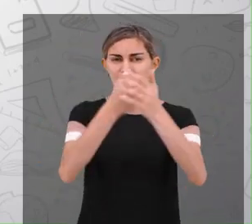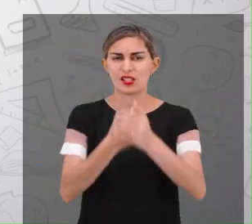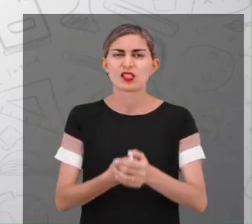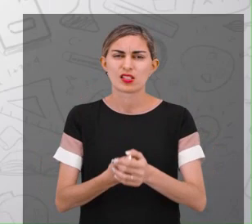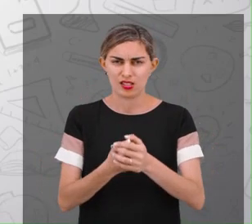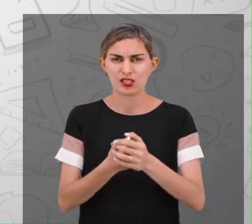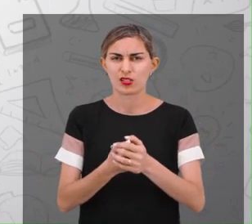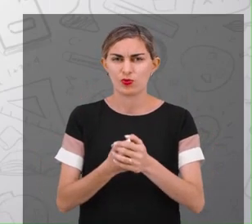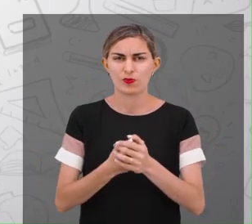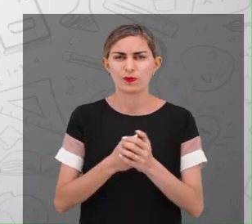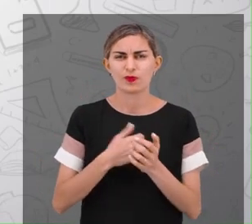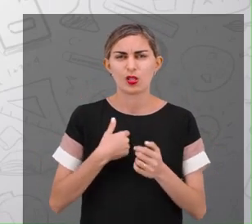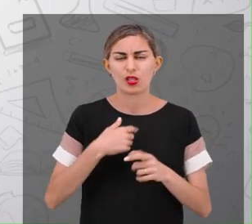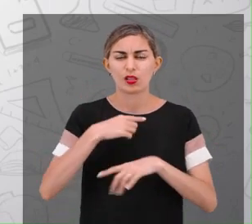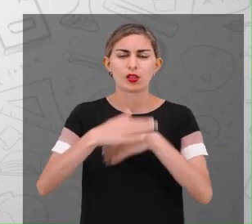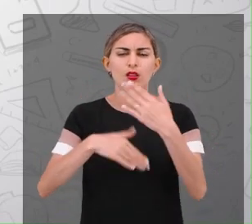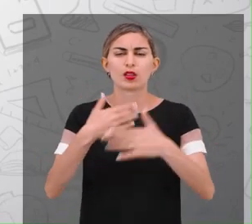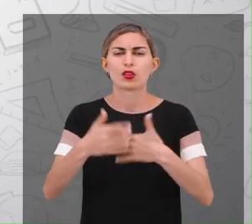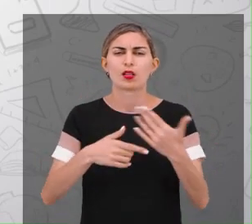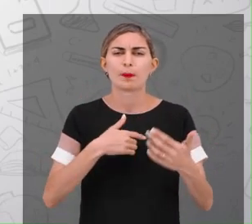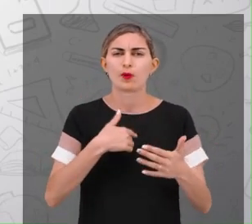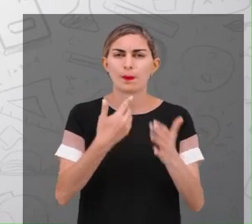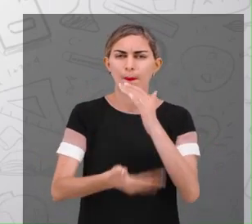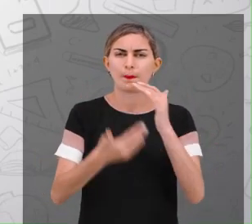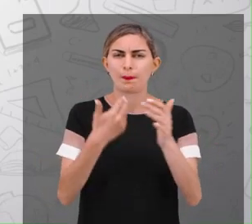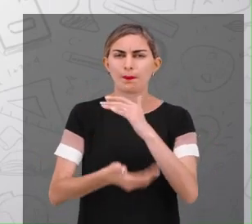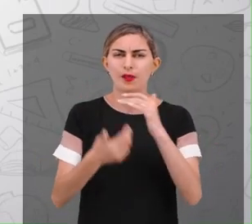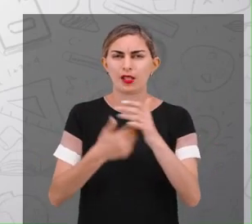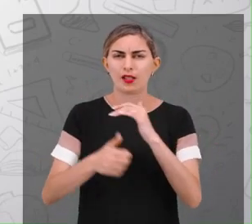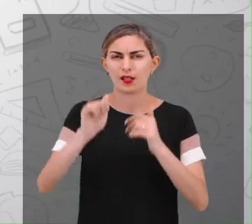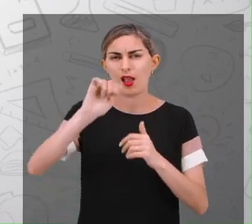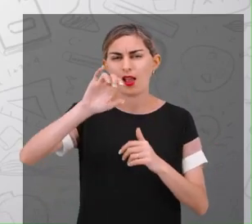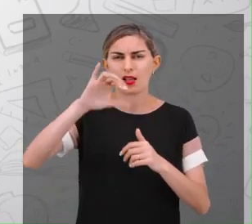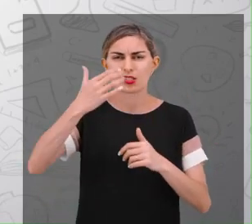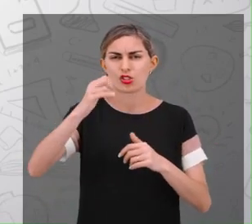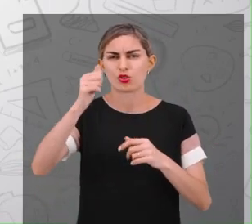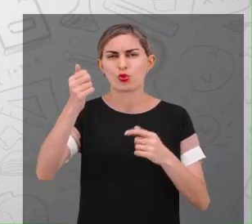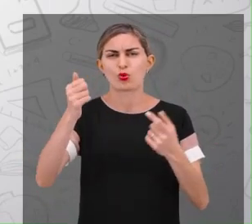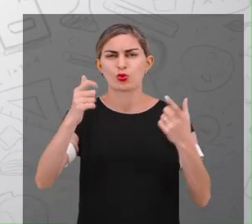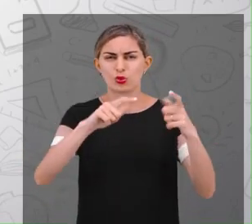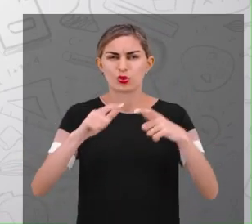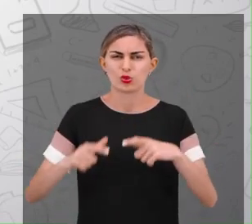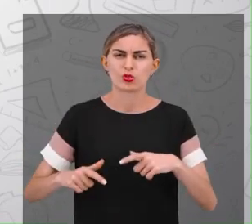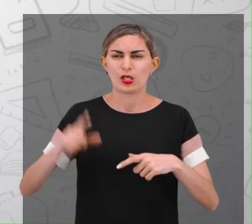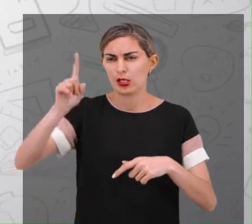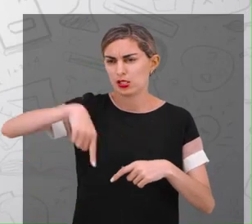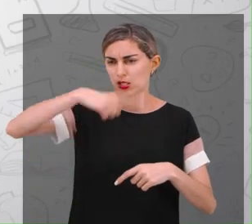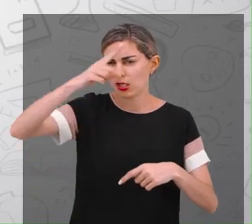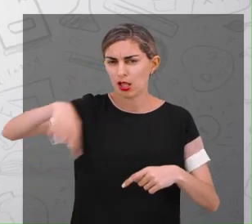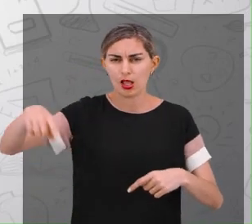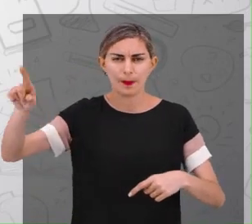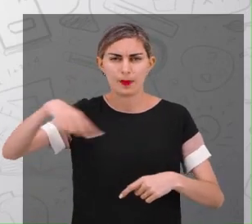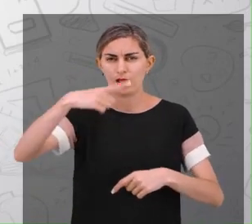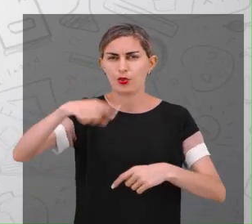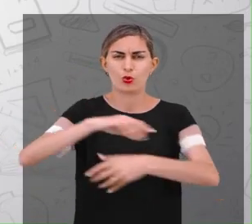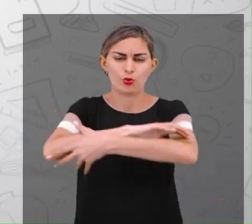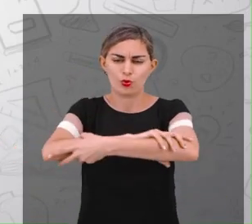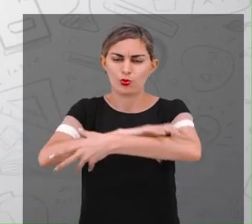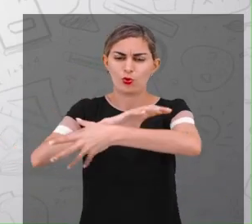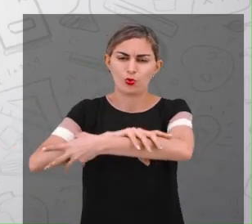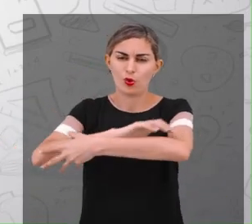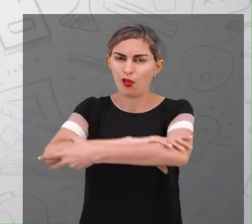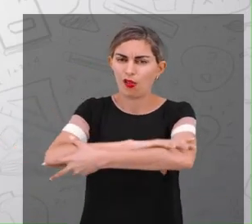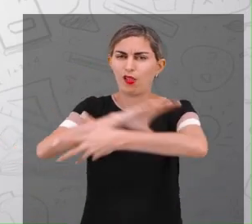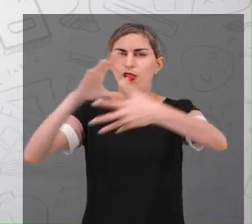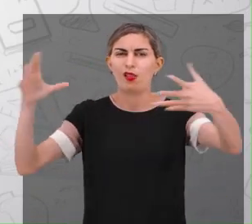de investimento, que por sua vez traria perda no valor das ações, cancelamento de dividendos, pois os acionistas eles iriam deixar